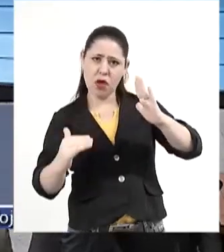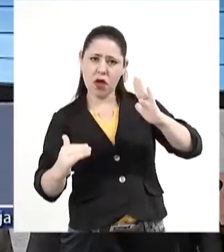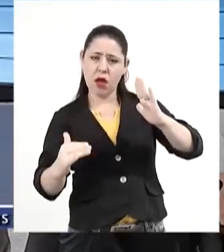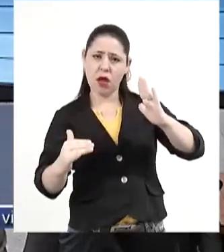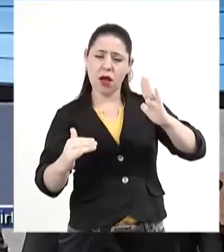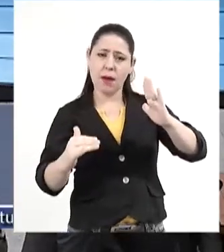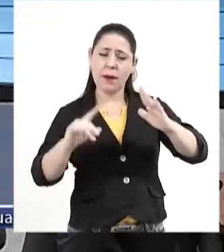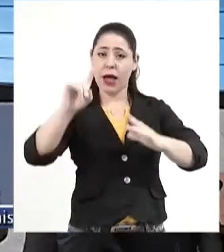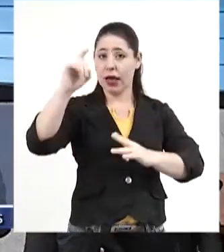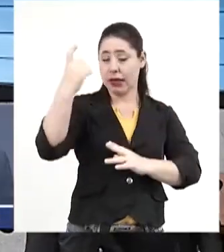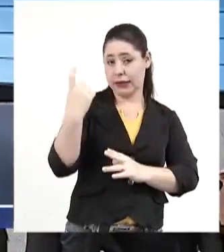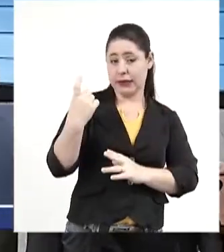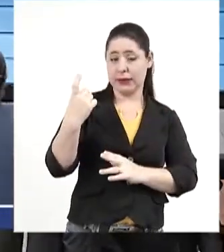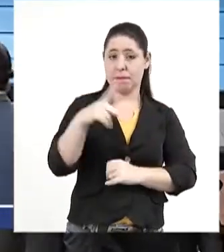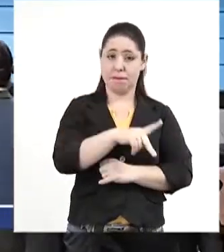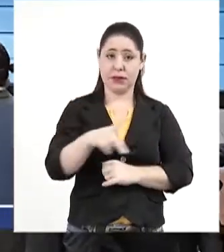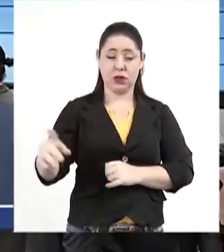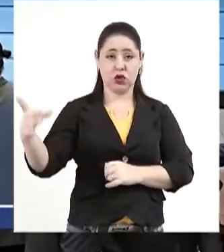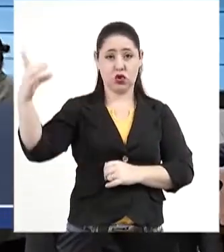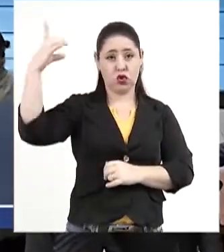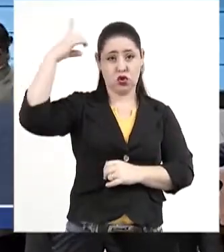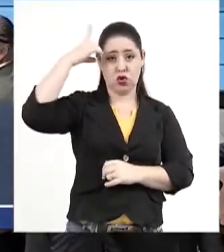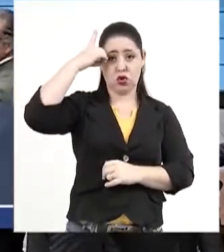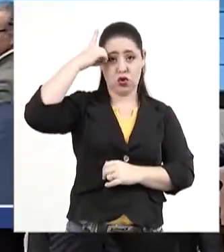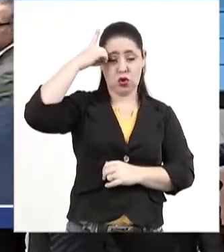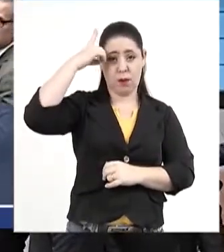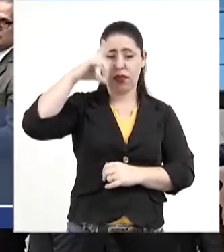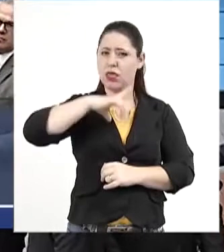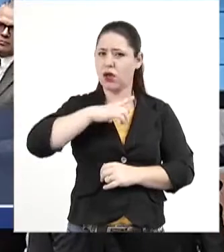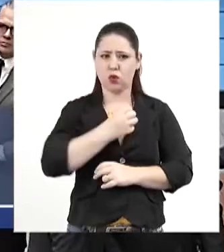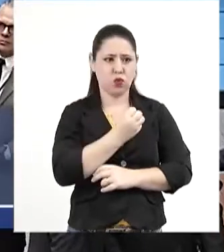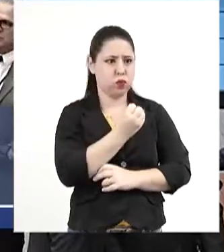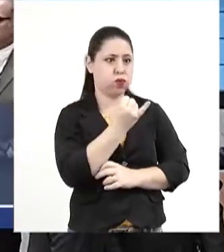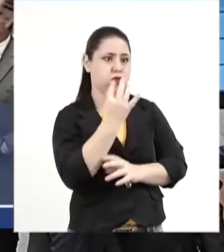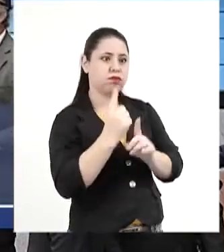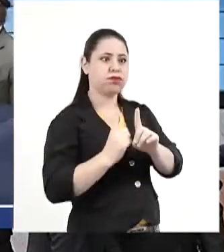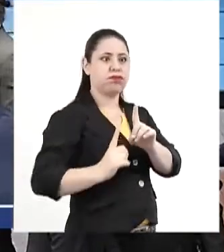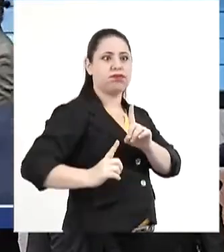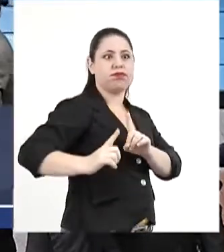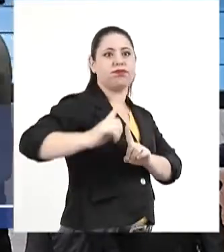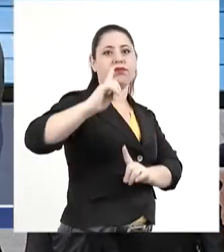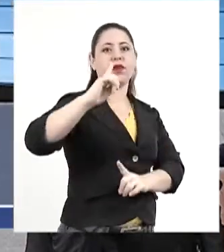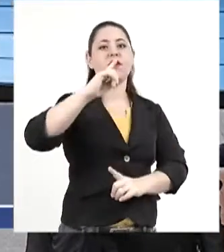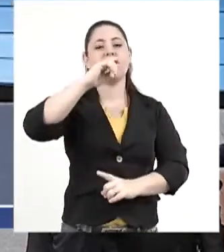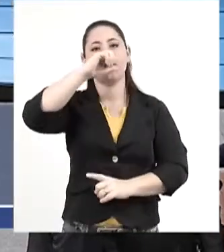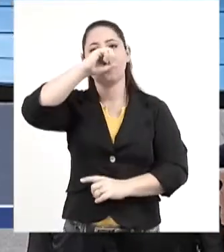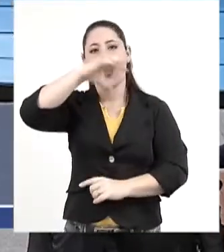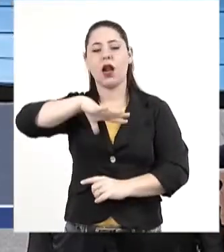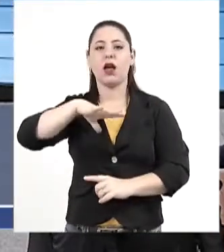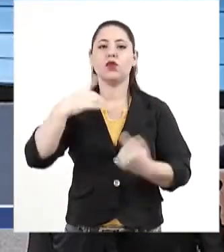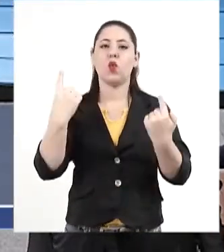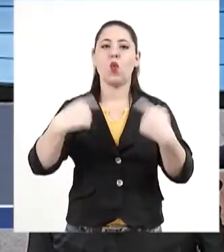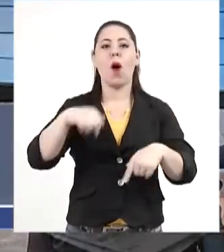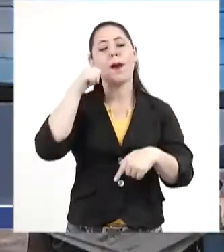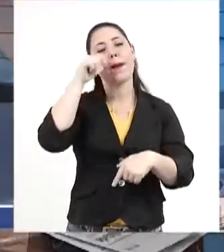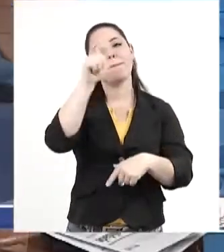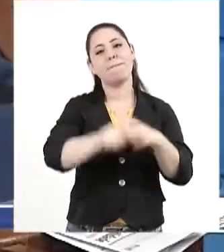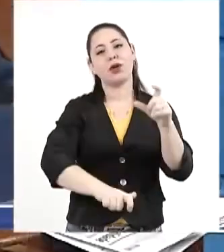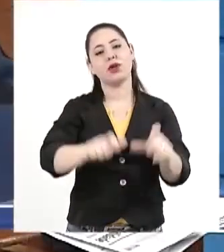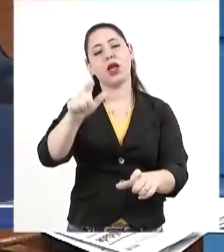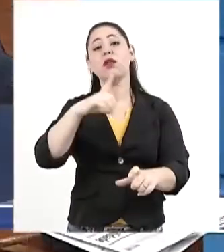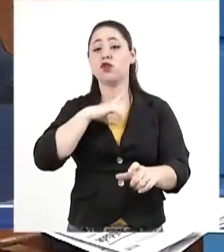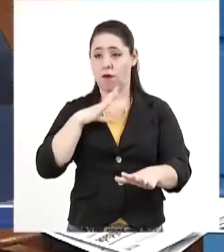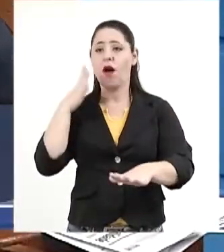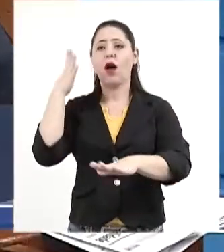pela ex-presidente Dilma, a gente tem números absurdos de violência contra as mulheres. Eu já estive lá